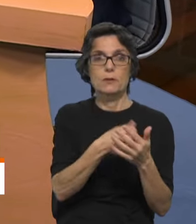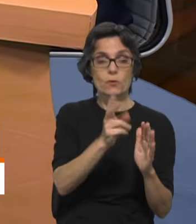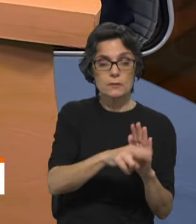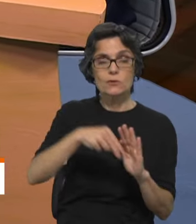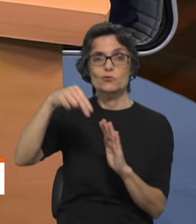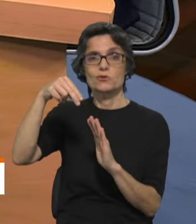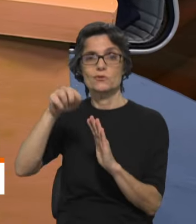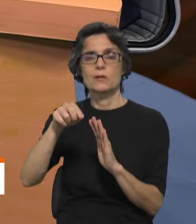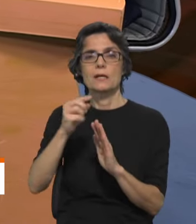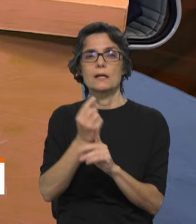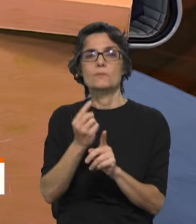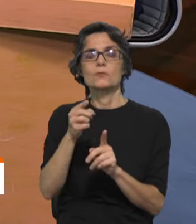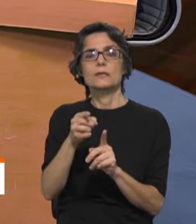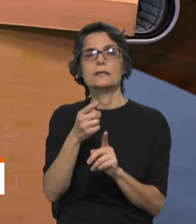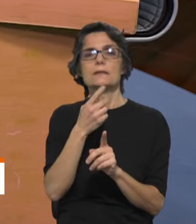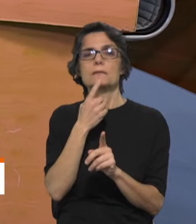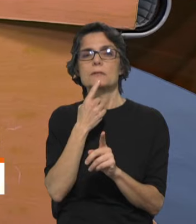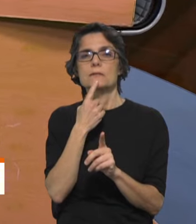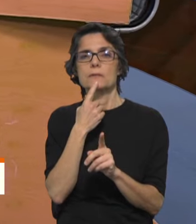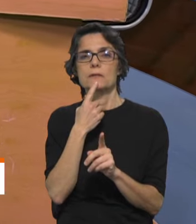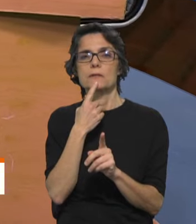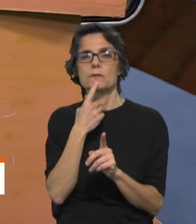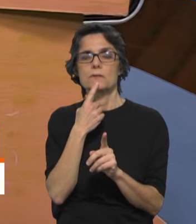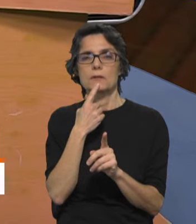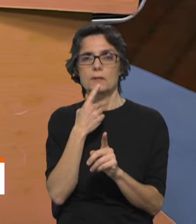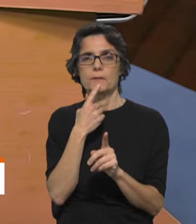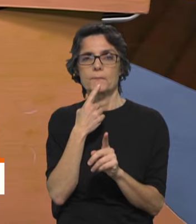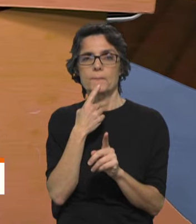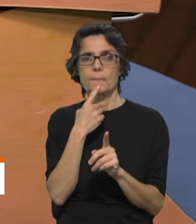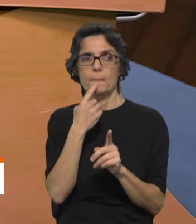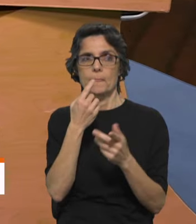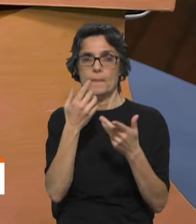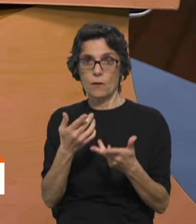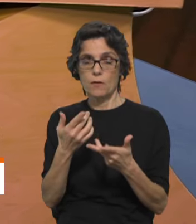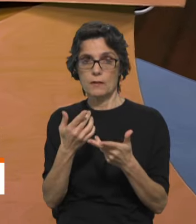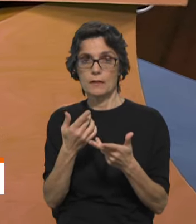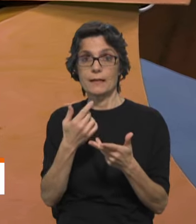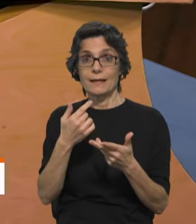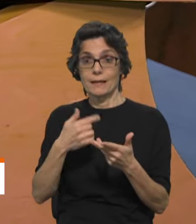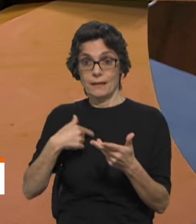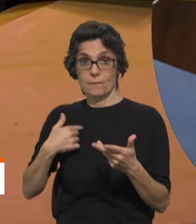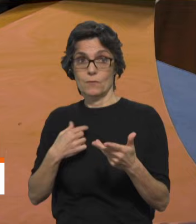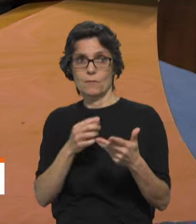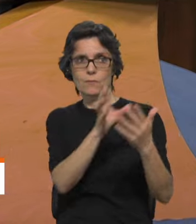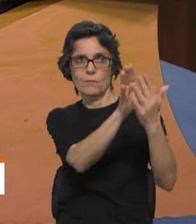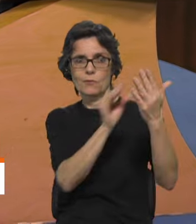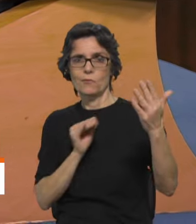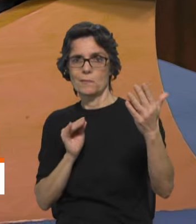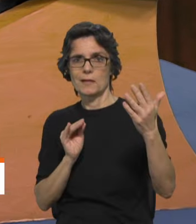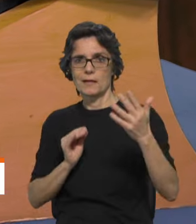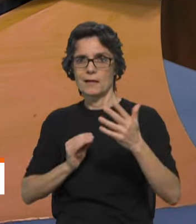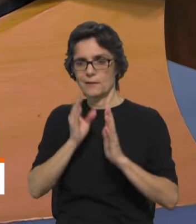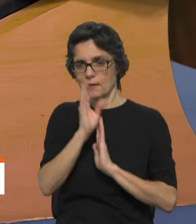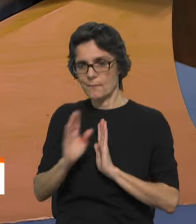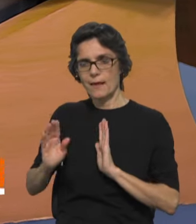próprios assumiram de que os seus gestos eram agora os gestos de Jesus. E é assim que eles